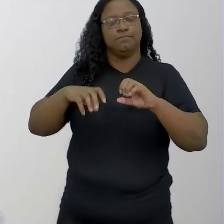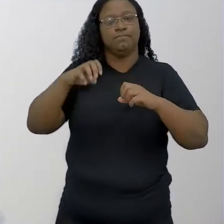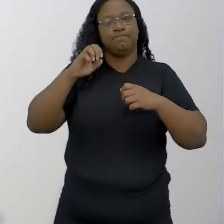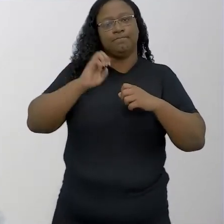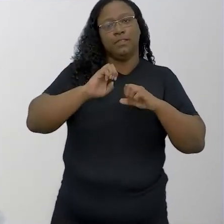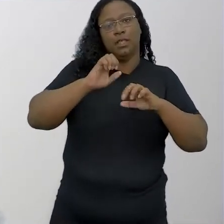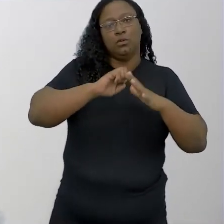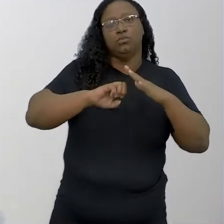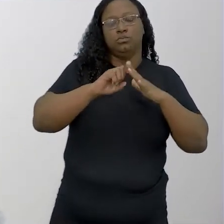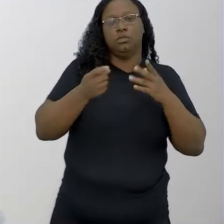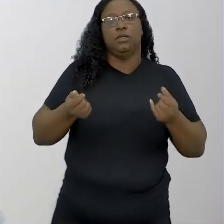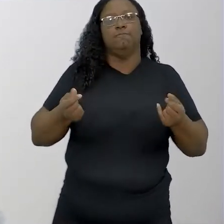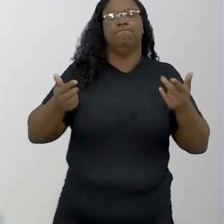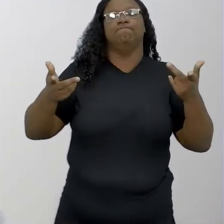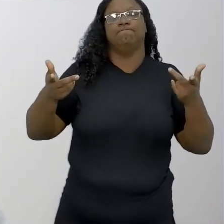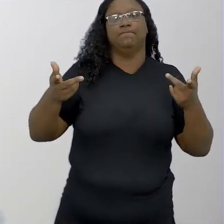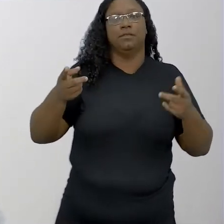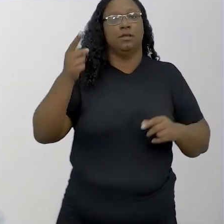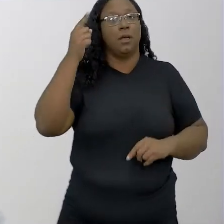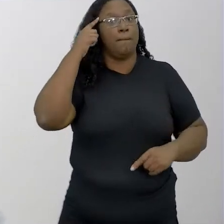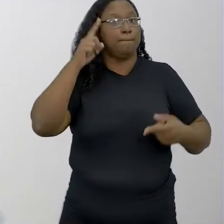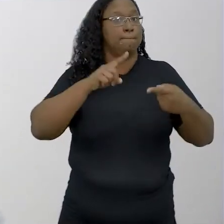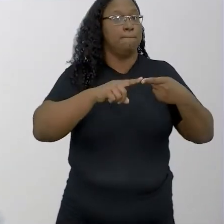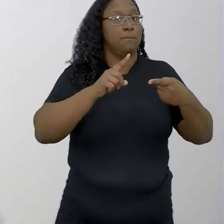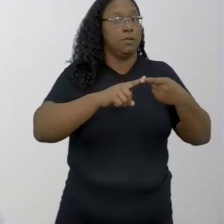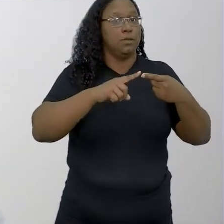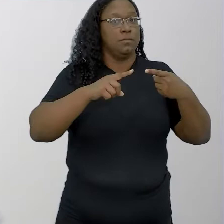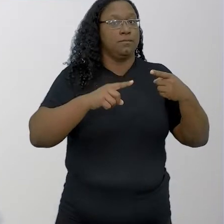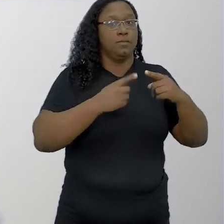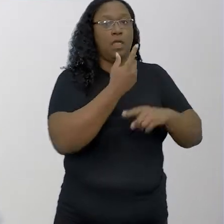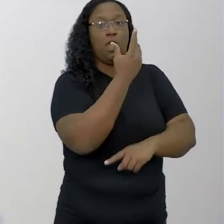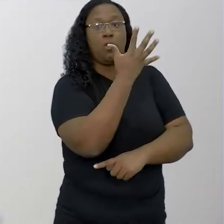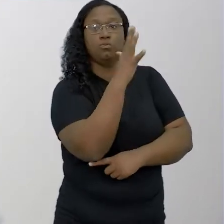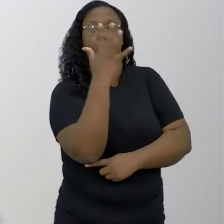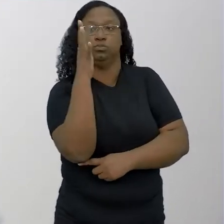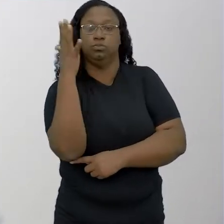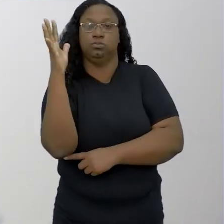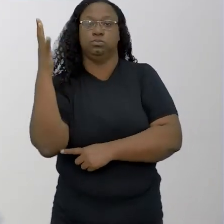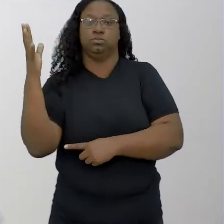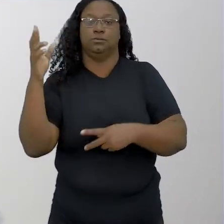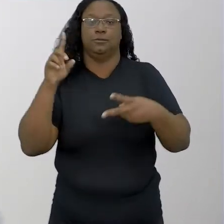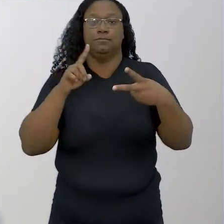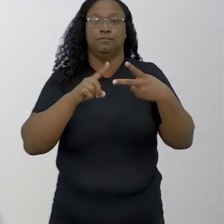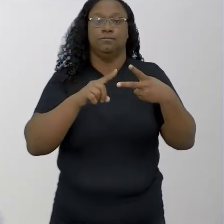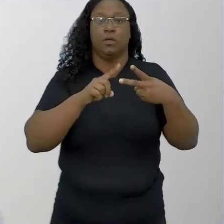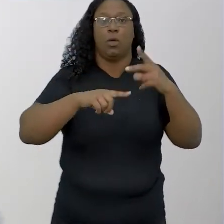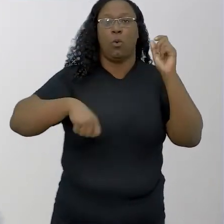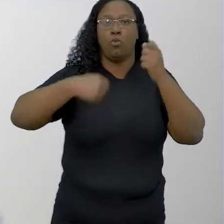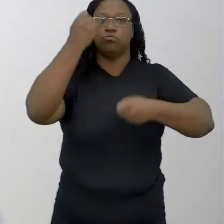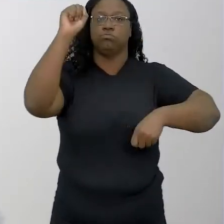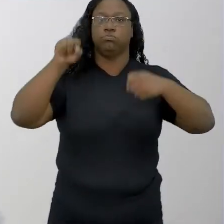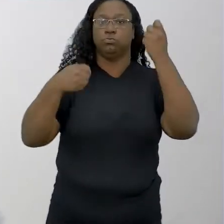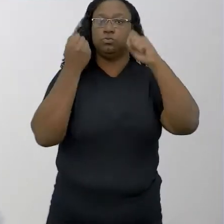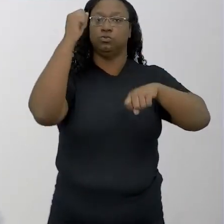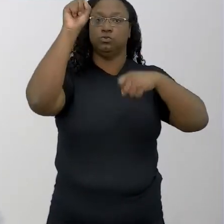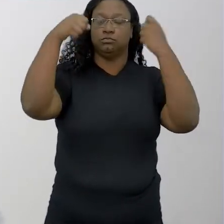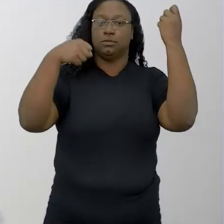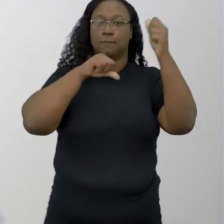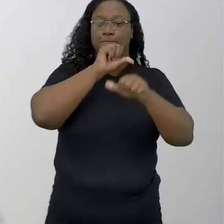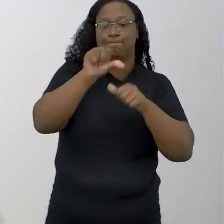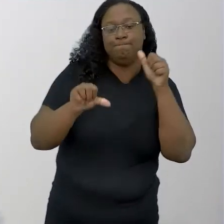que é ligada à agricultura; a secundária, que é ligada à indústria, à transformação